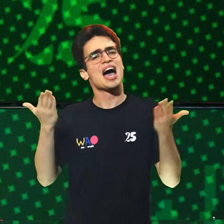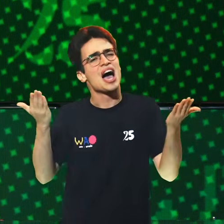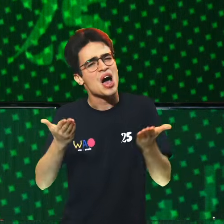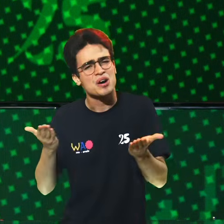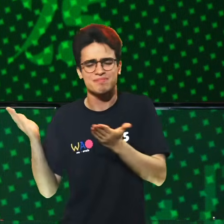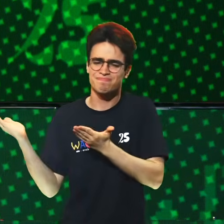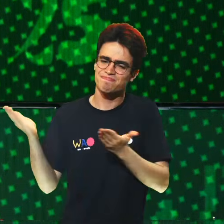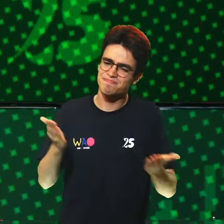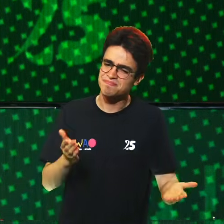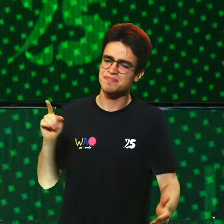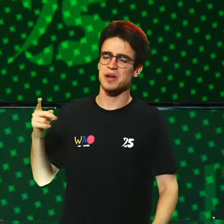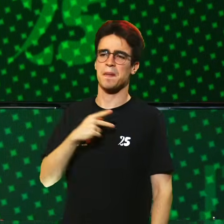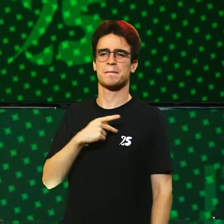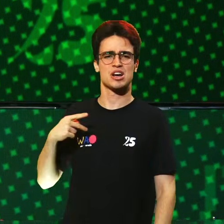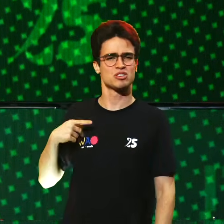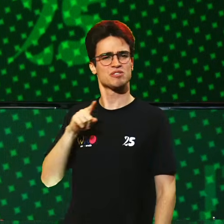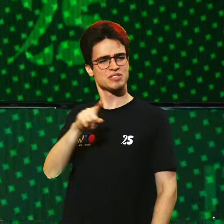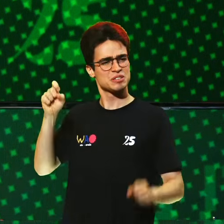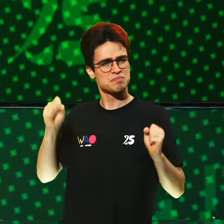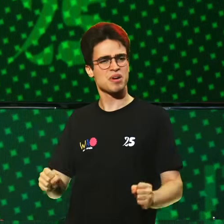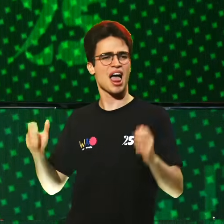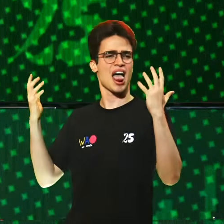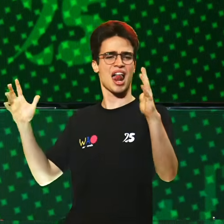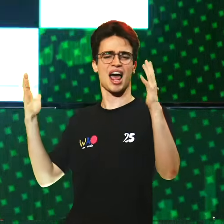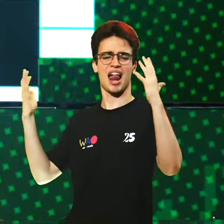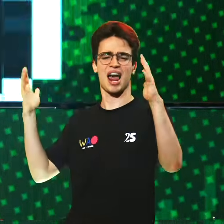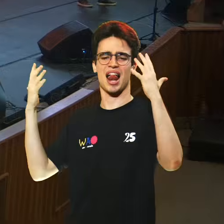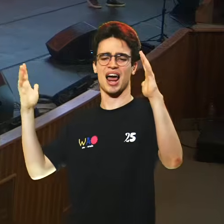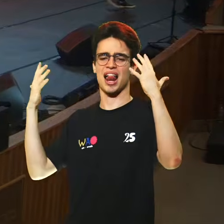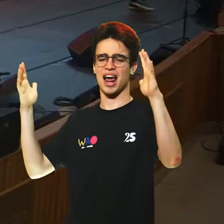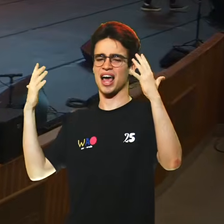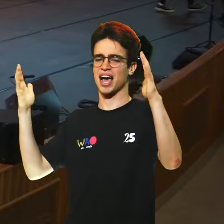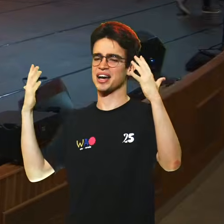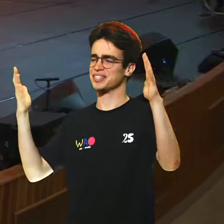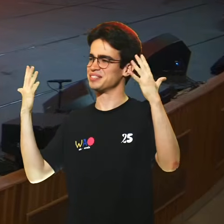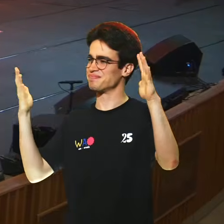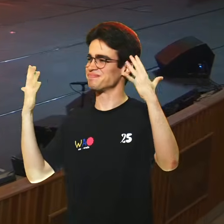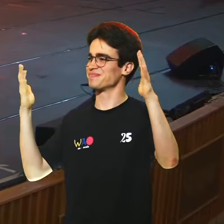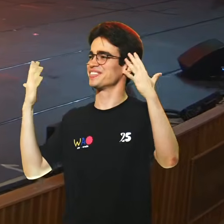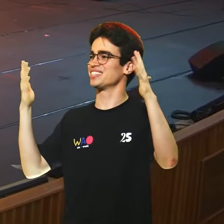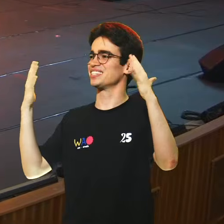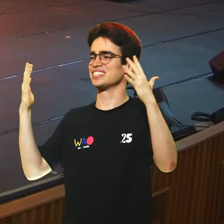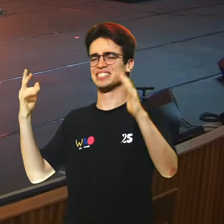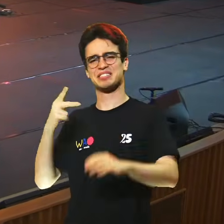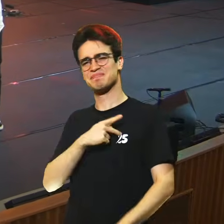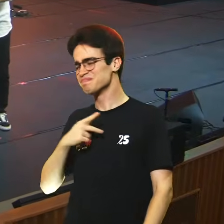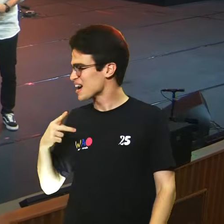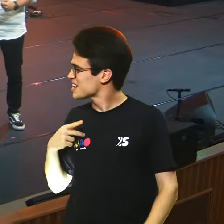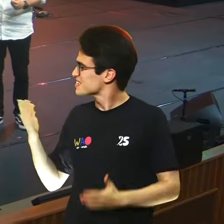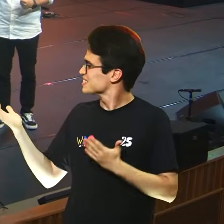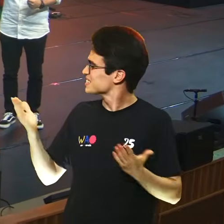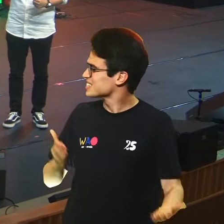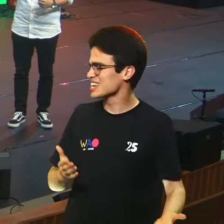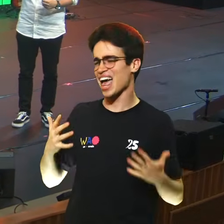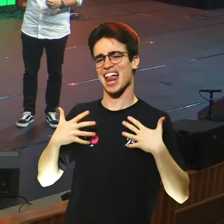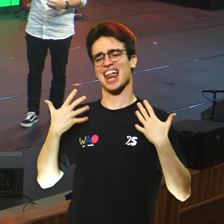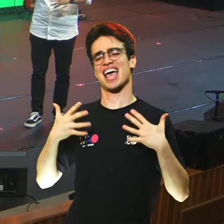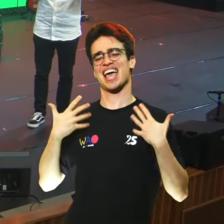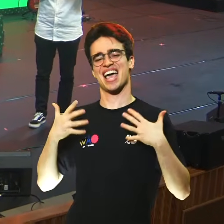recebessem o pastor Márcio com uma salva de palmas assim. Pastor, que alegria